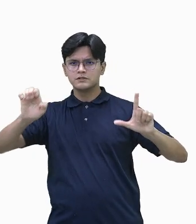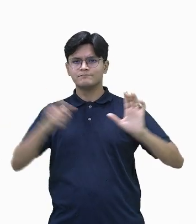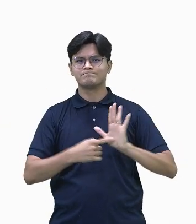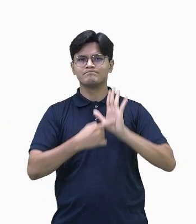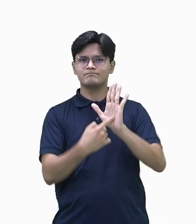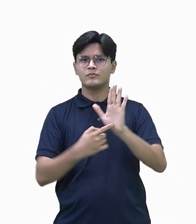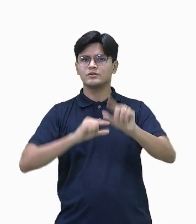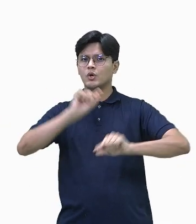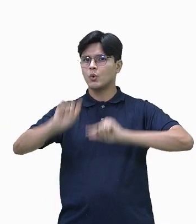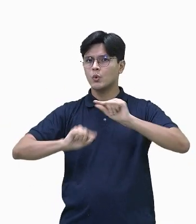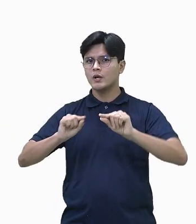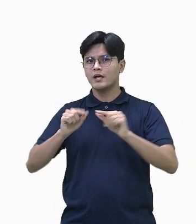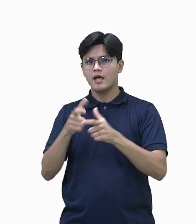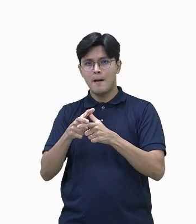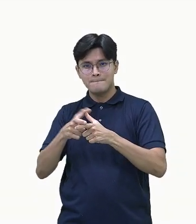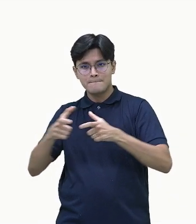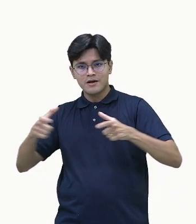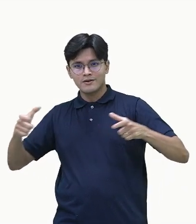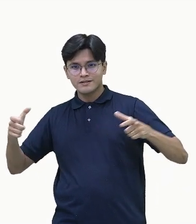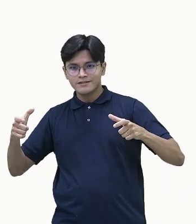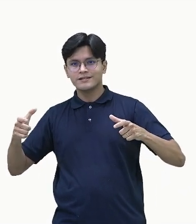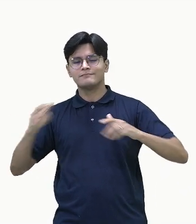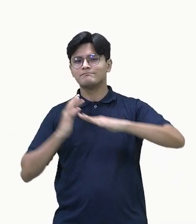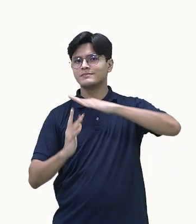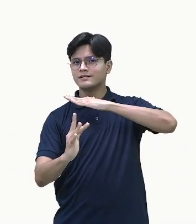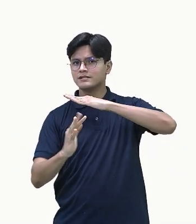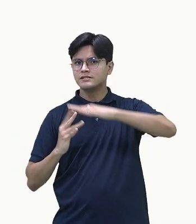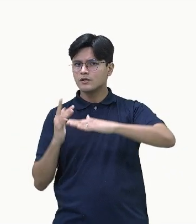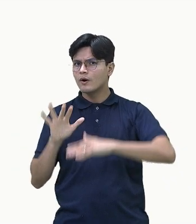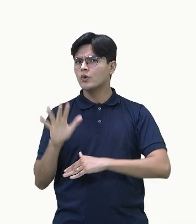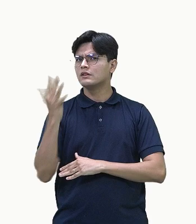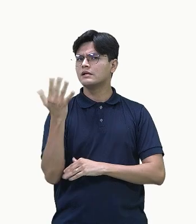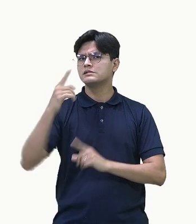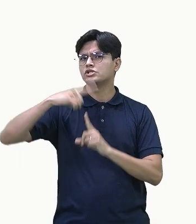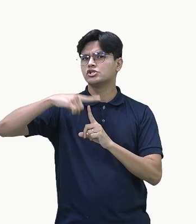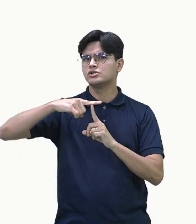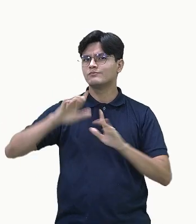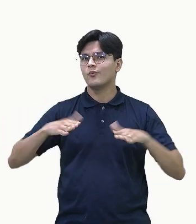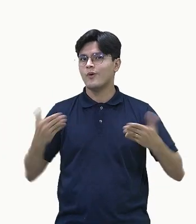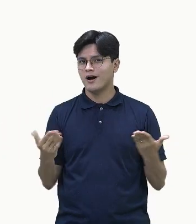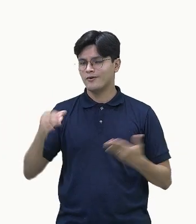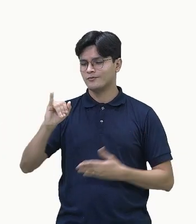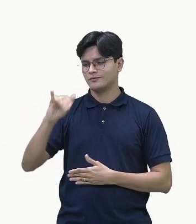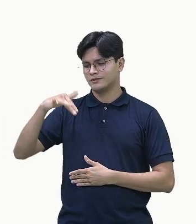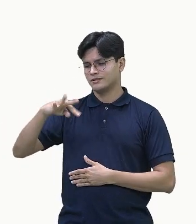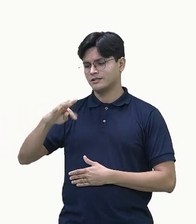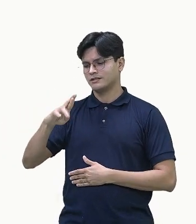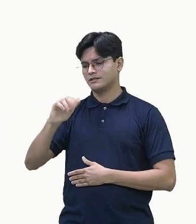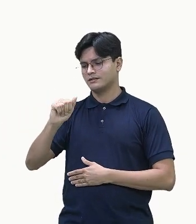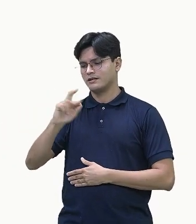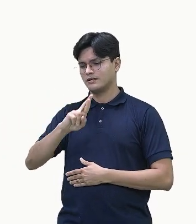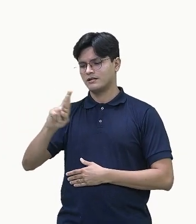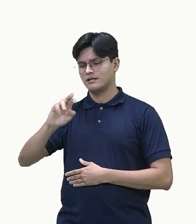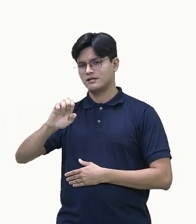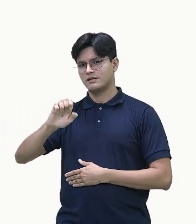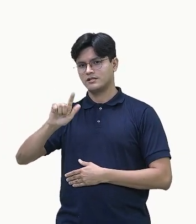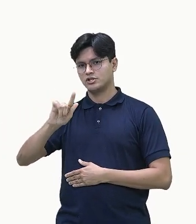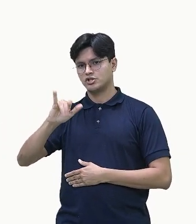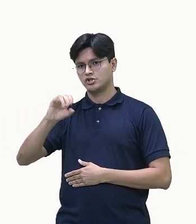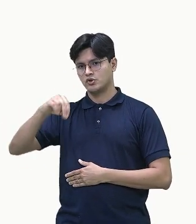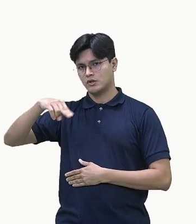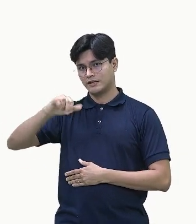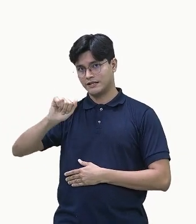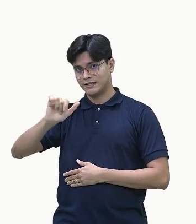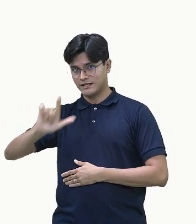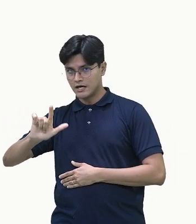da migração intrarregional. A maioria dos fluxos migratórios ocorre dentro da própria América Latina.